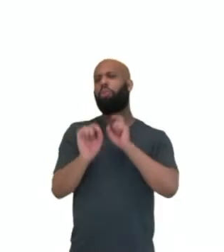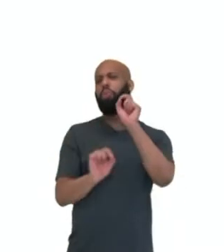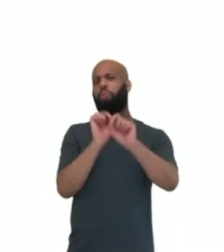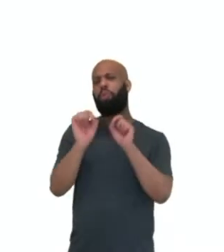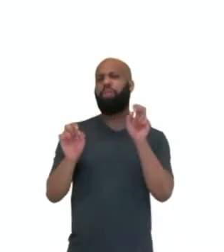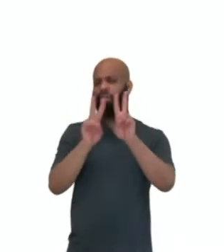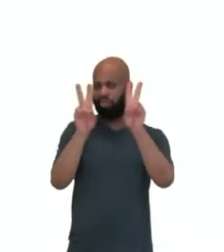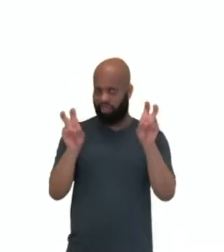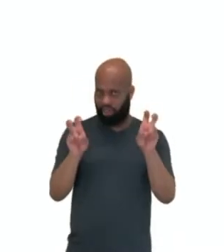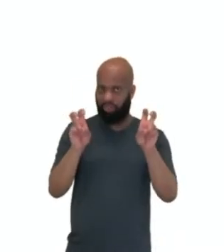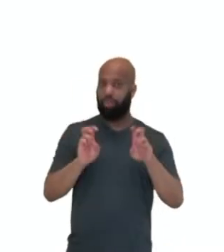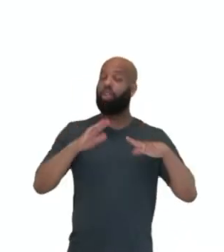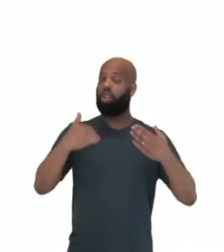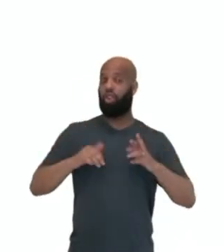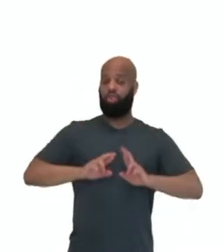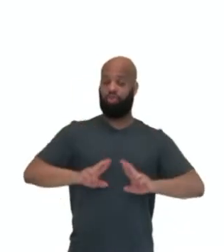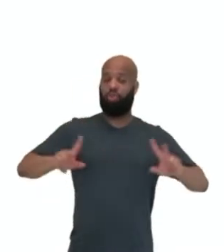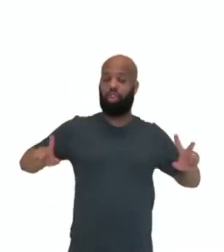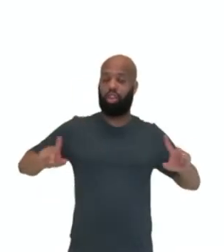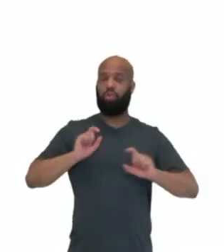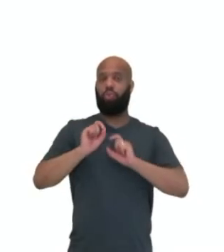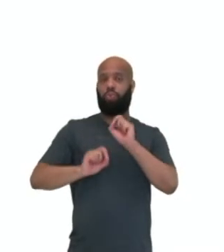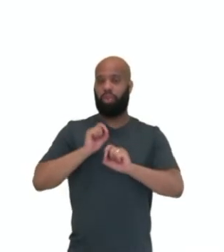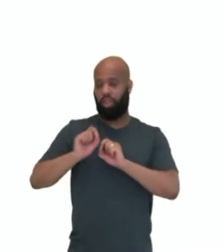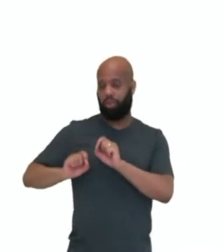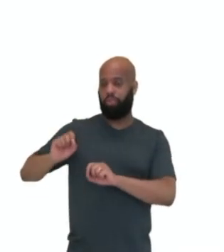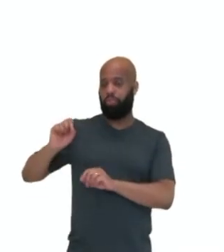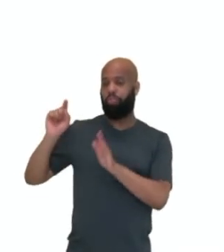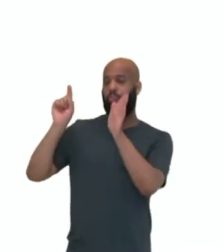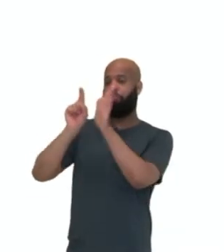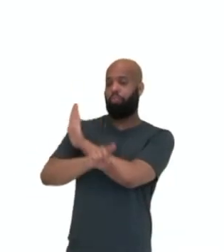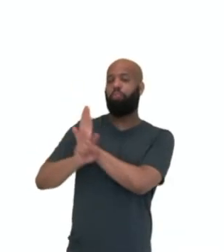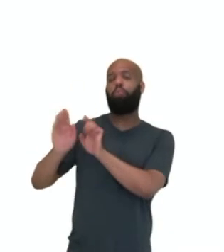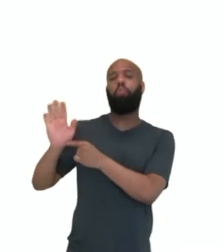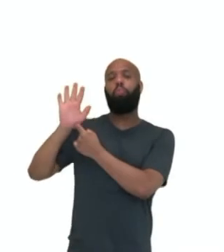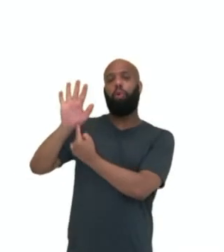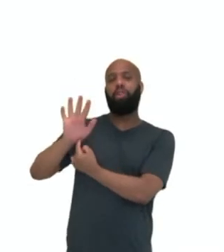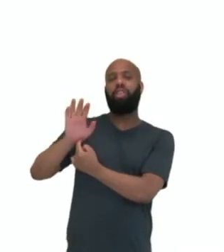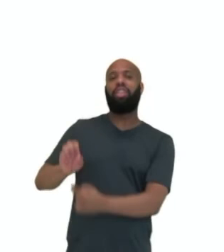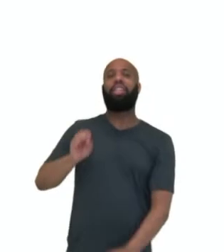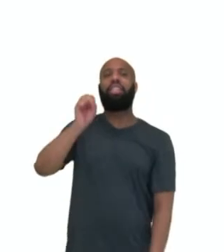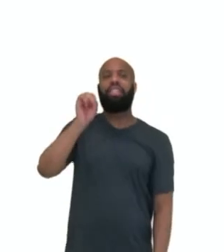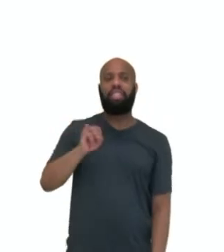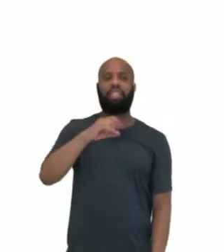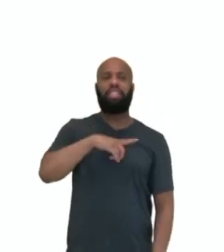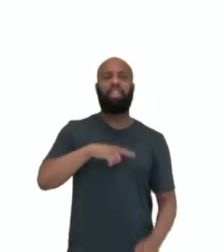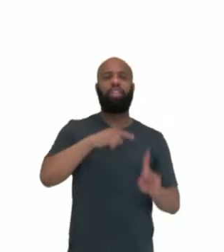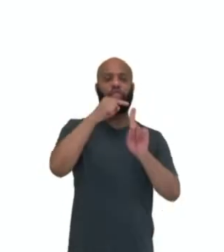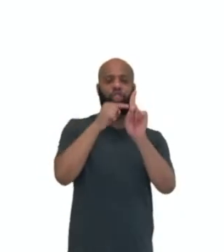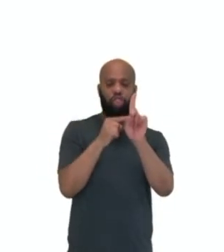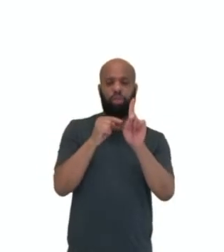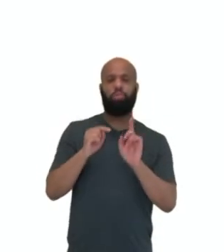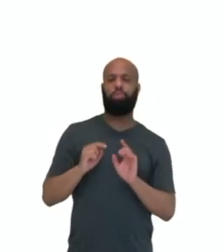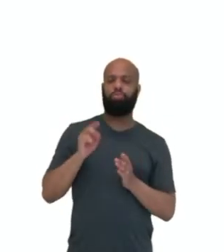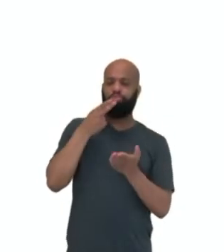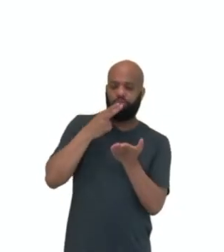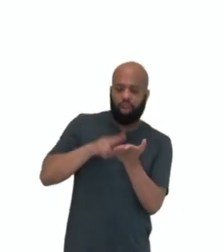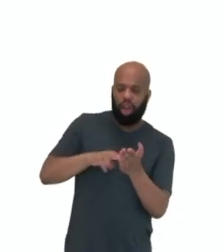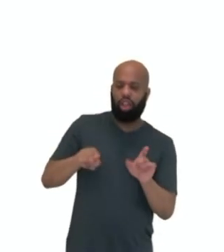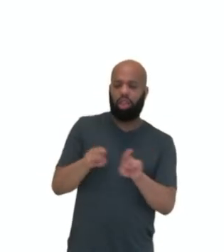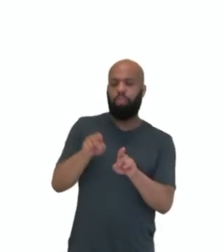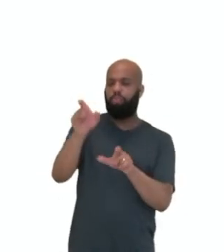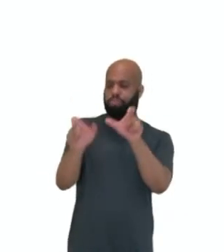trata? Diferentemente, né? Mostrando o quê? Do tipo de carta, do tipo